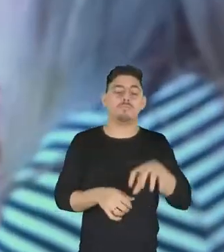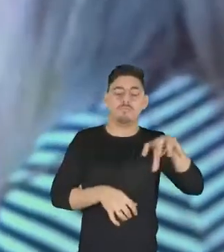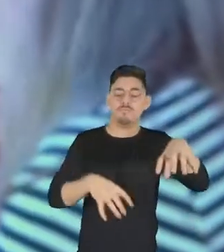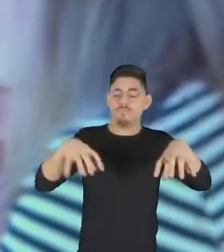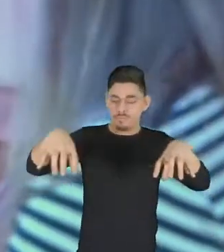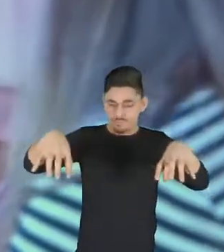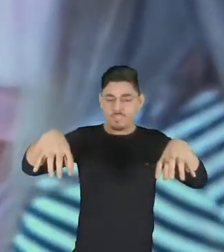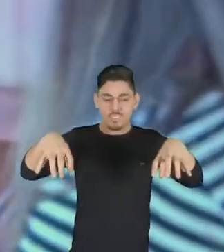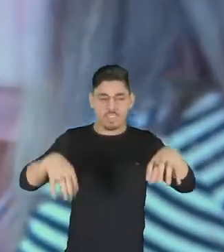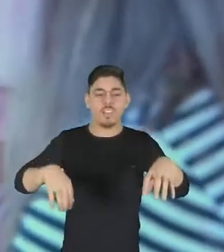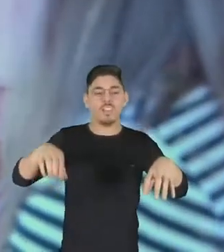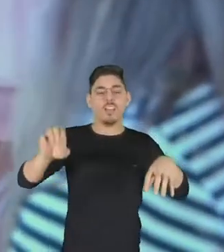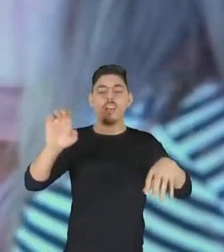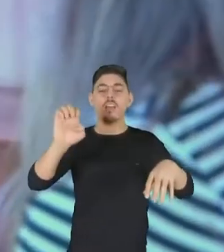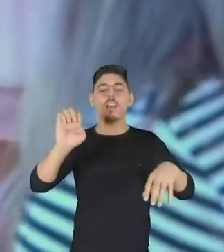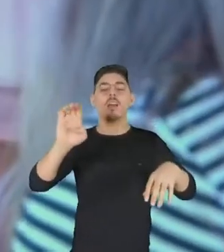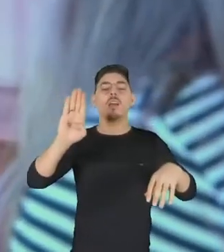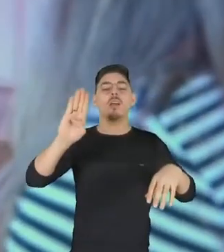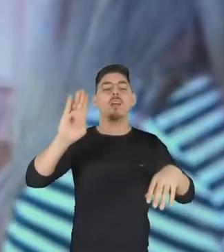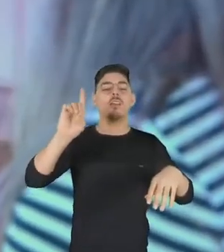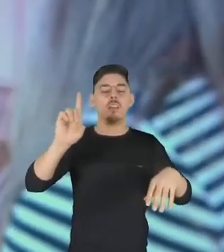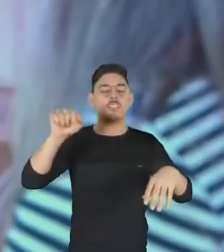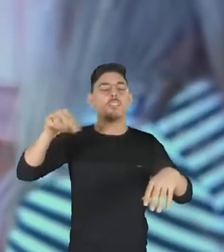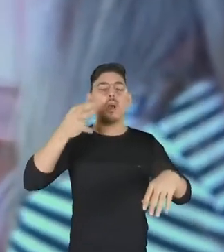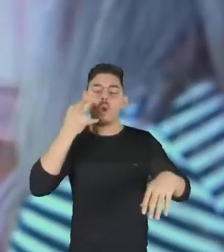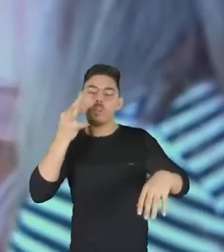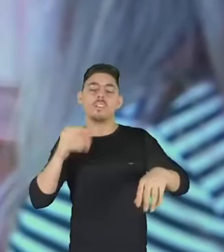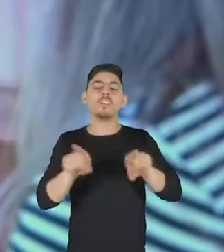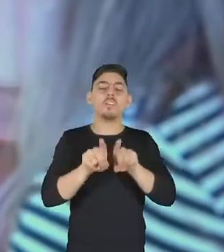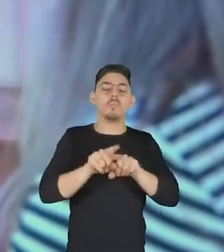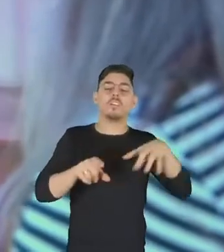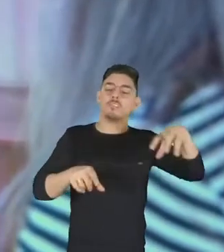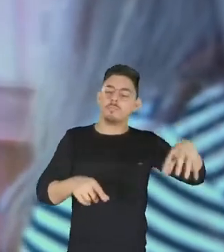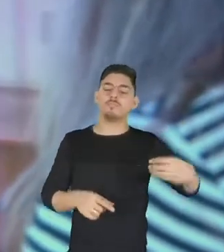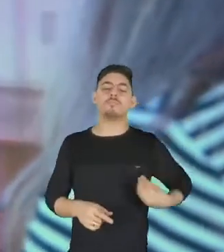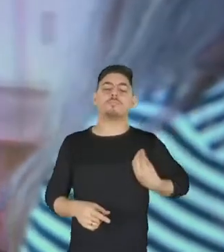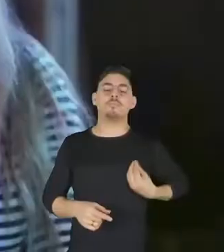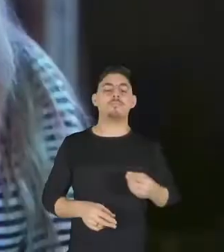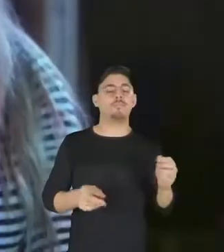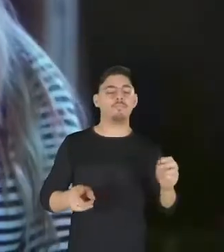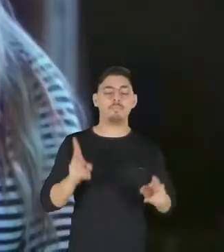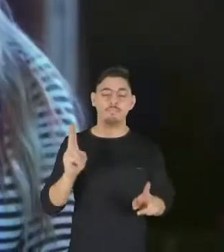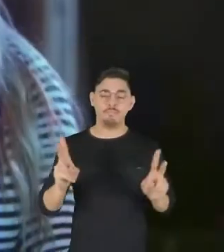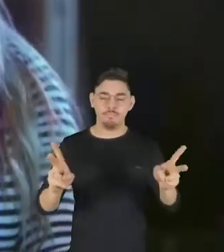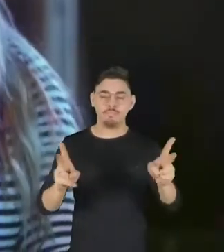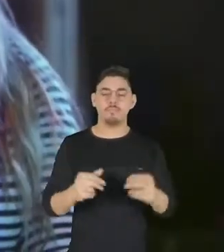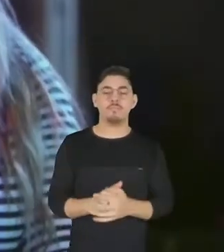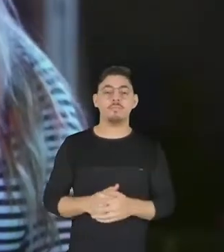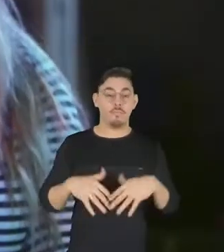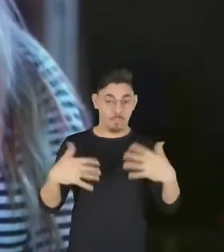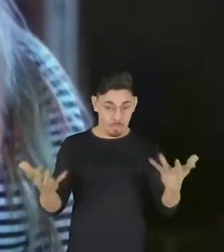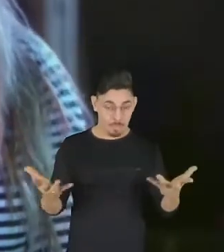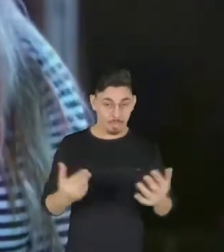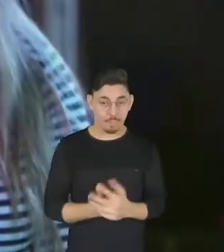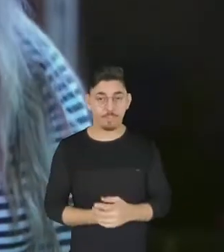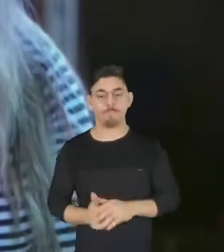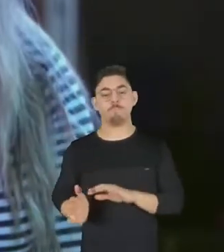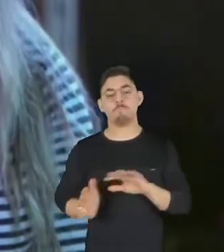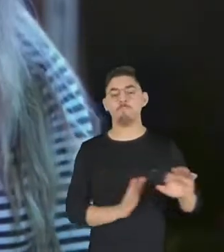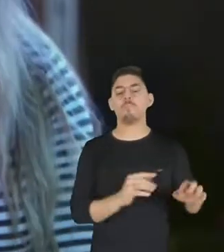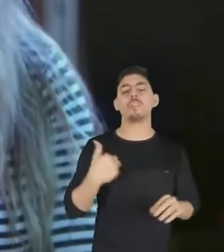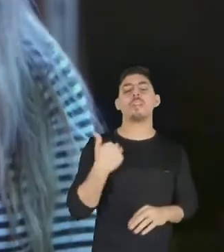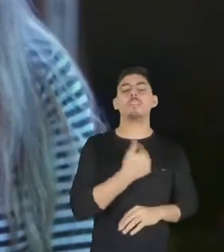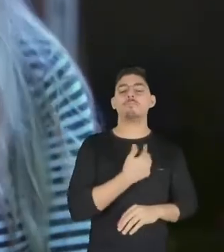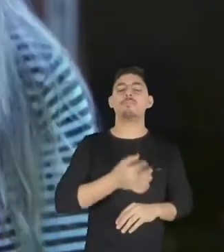Ter a EBD presencial e a EBD online, com certeza. Que bom. Estamos em pleno